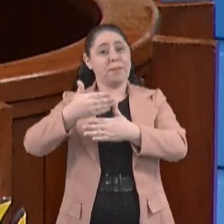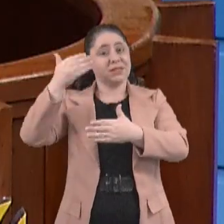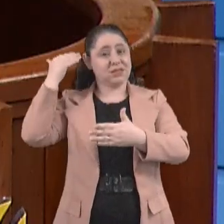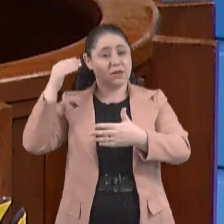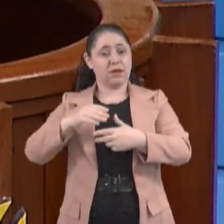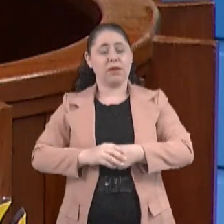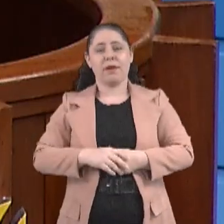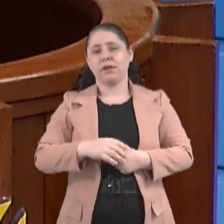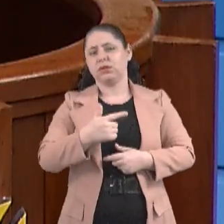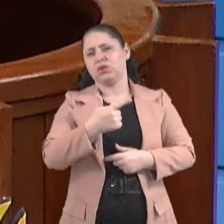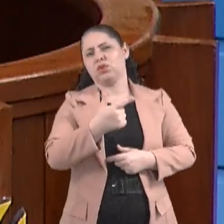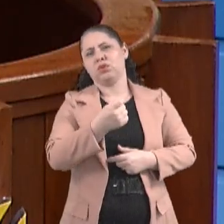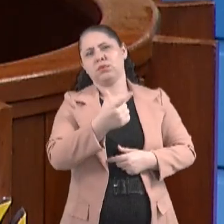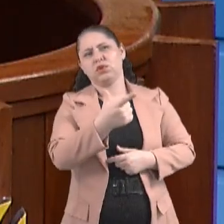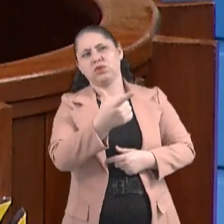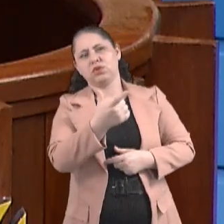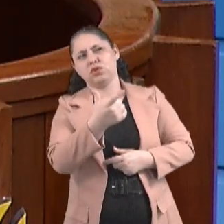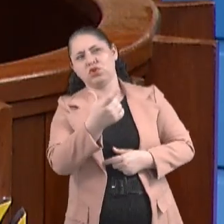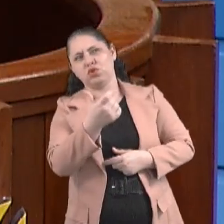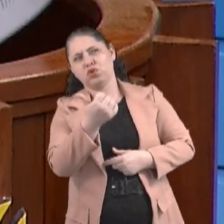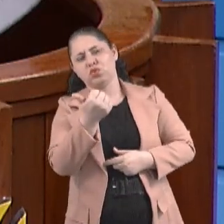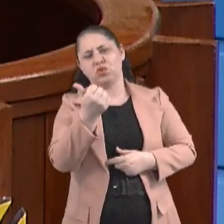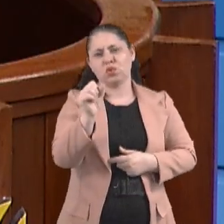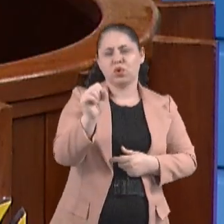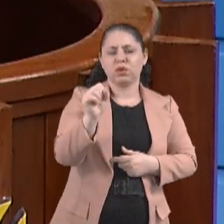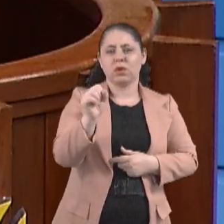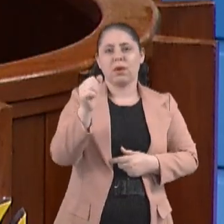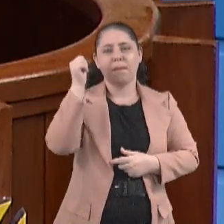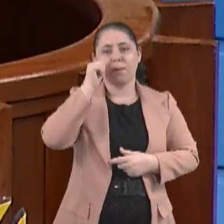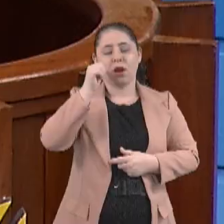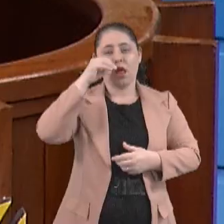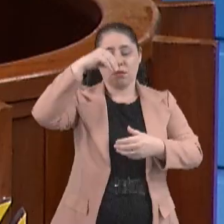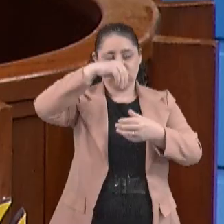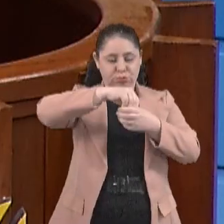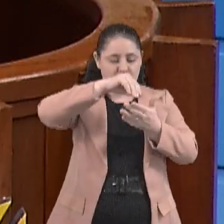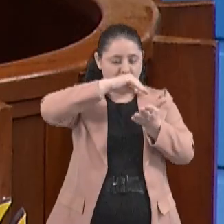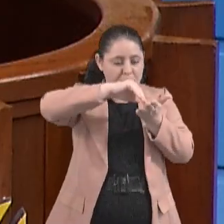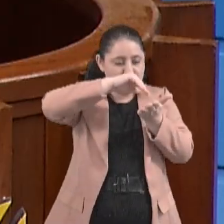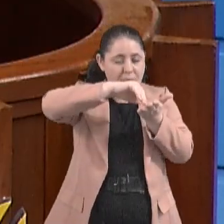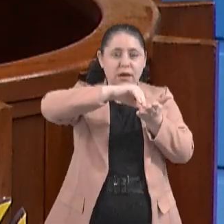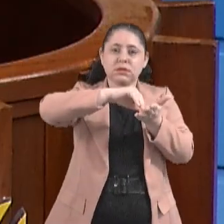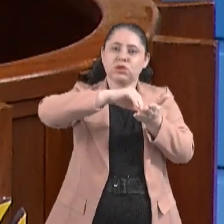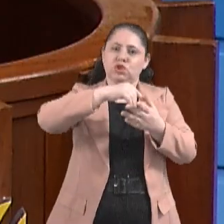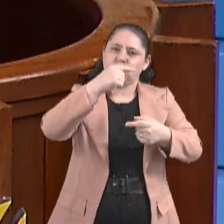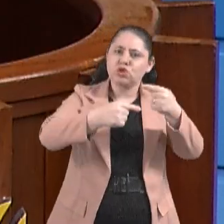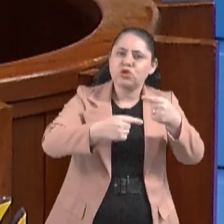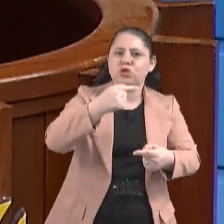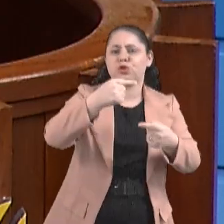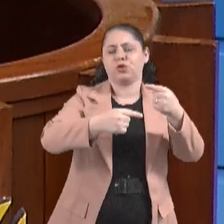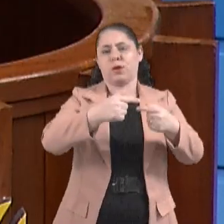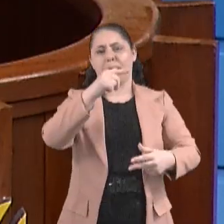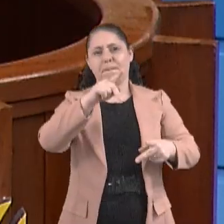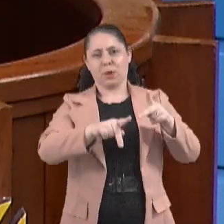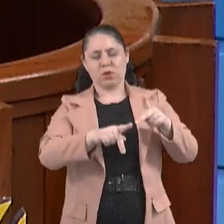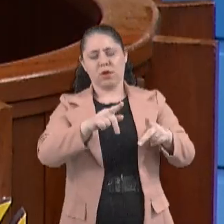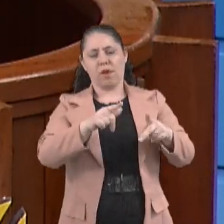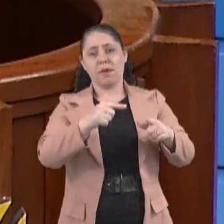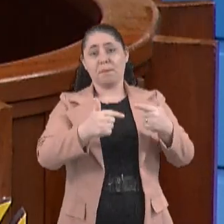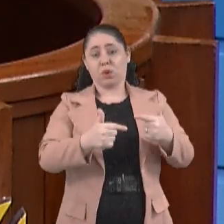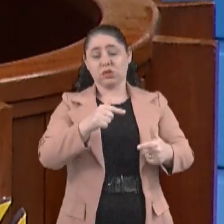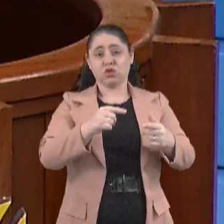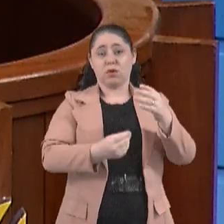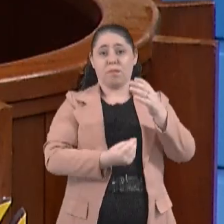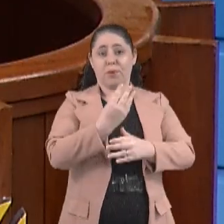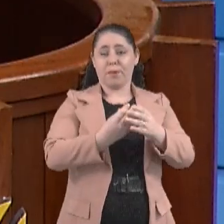Lia, era em torno de 16 a 18 mulheres que tinham dentro de uma subsecretaria, debatendo políticas, construindo